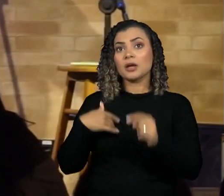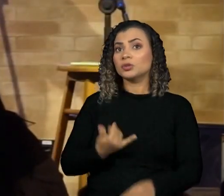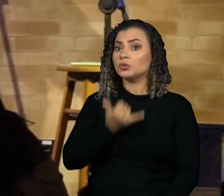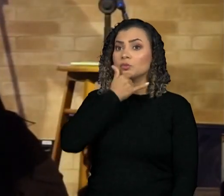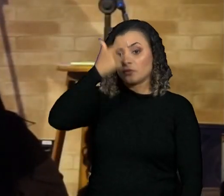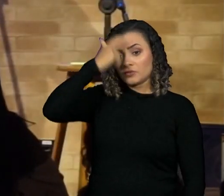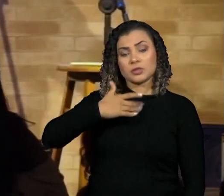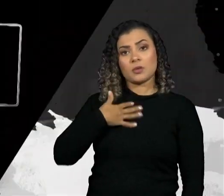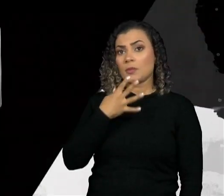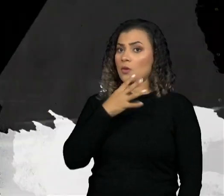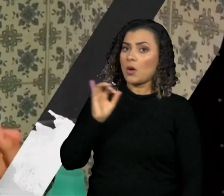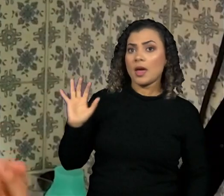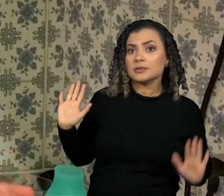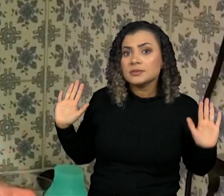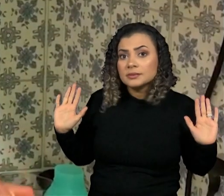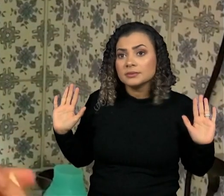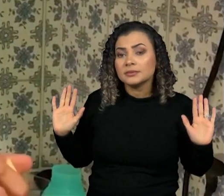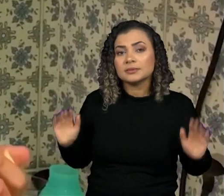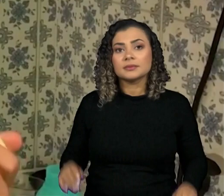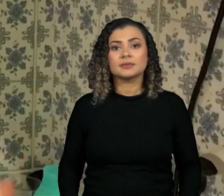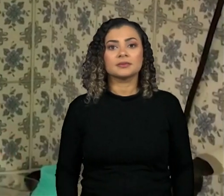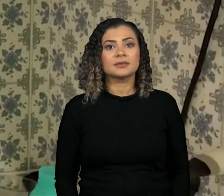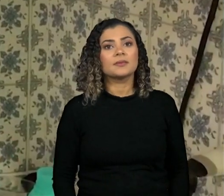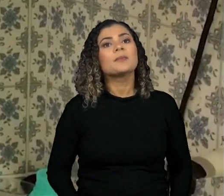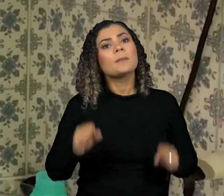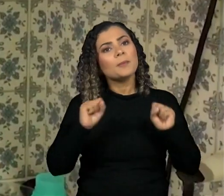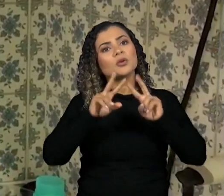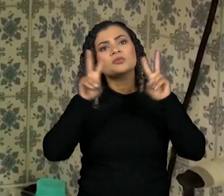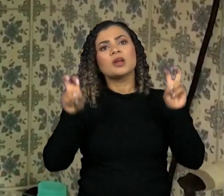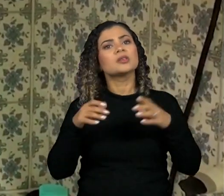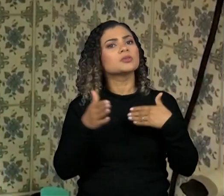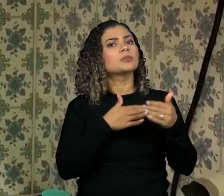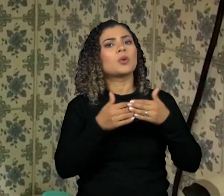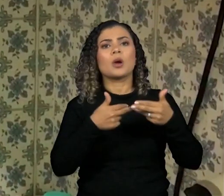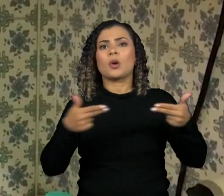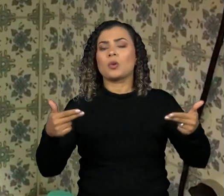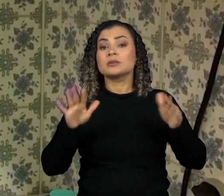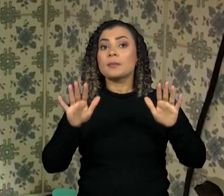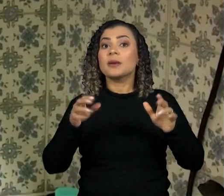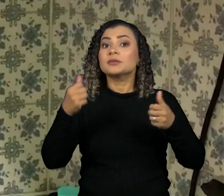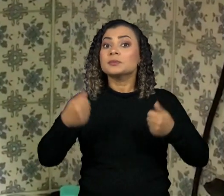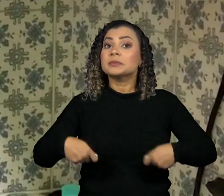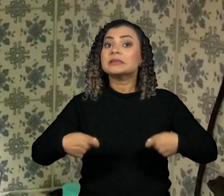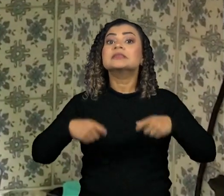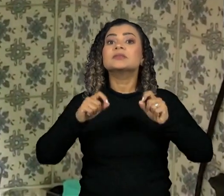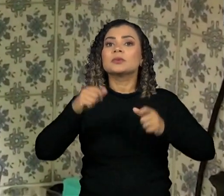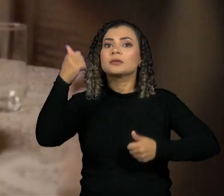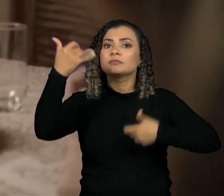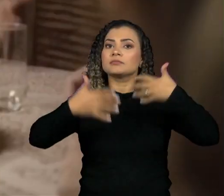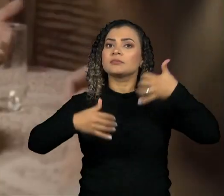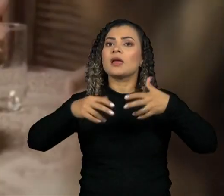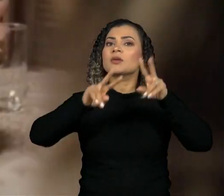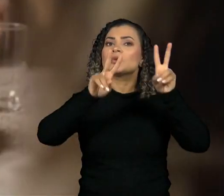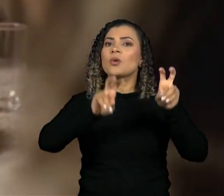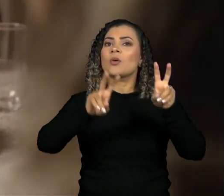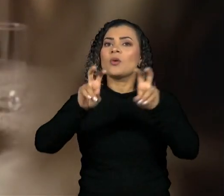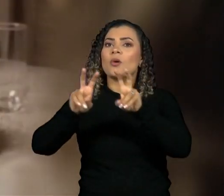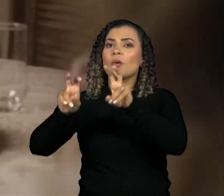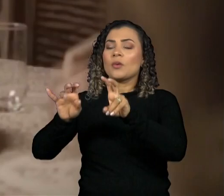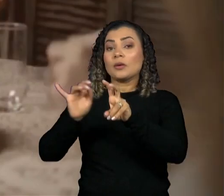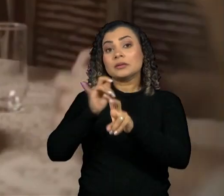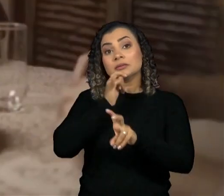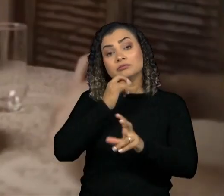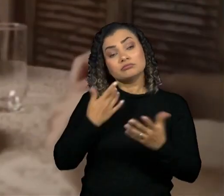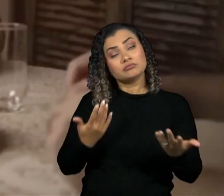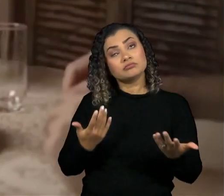conhece! A gente pode falar sobre tudo, né? Mas tem que saber falar sobre as coisas. E tipo,